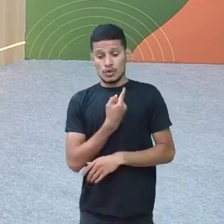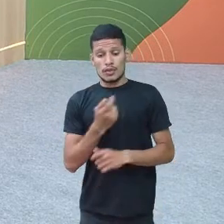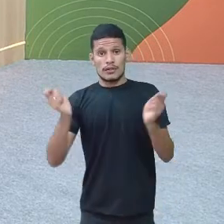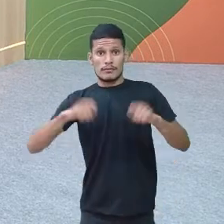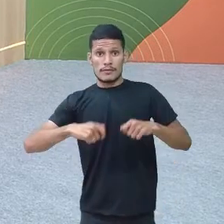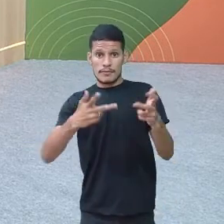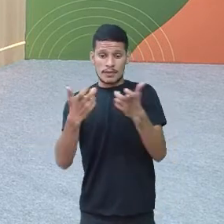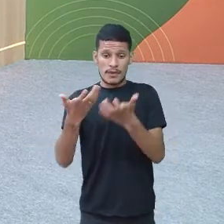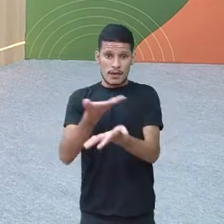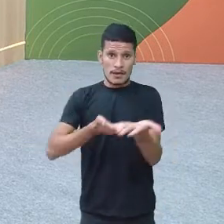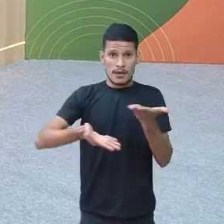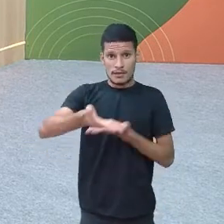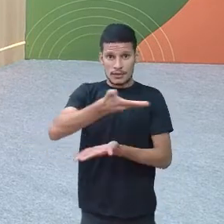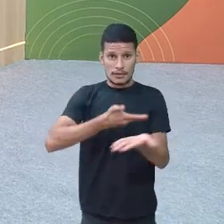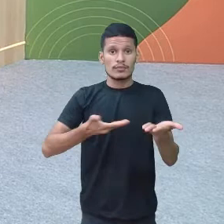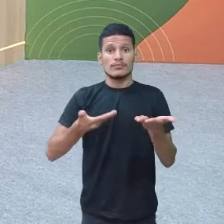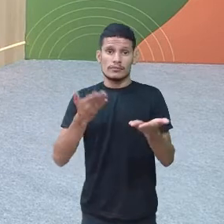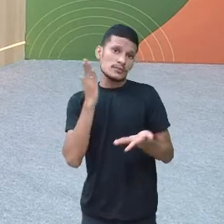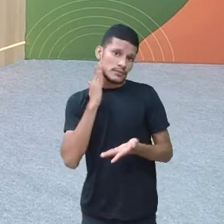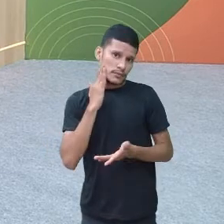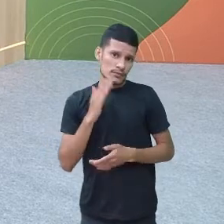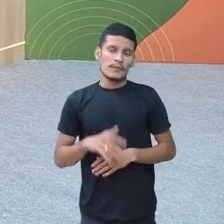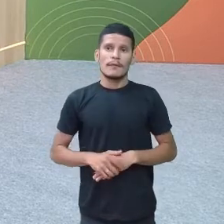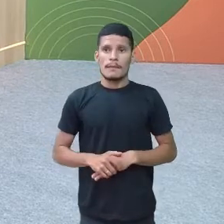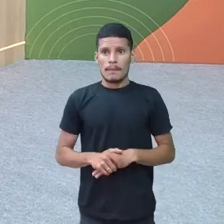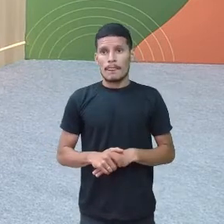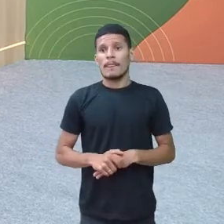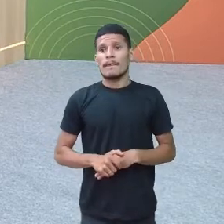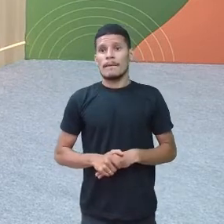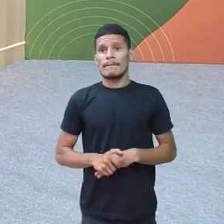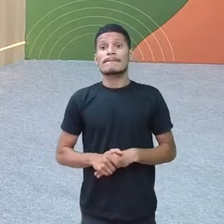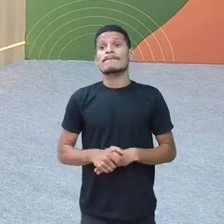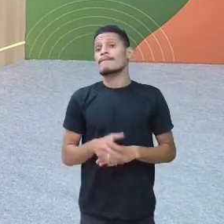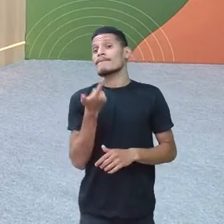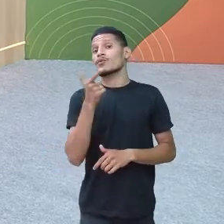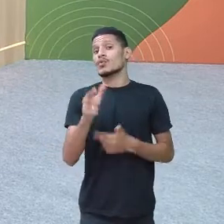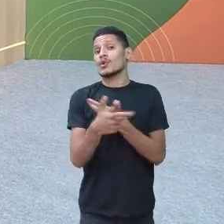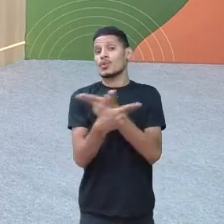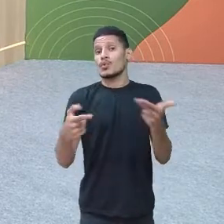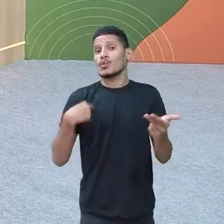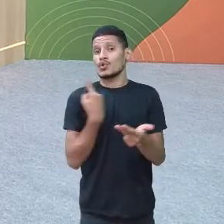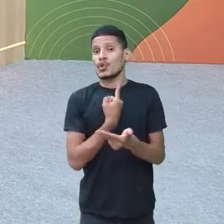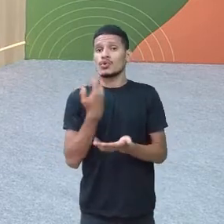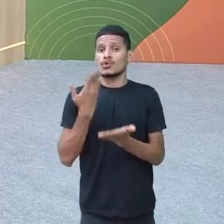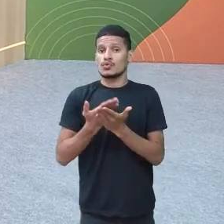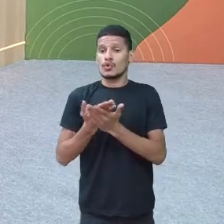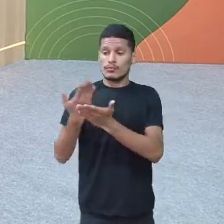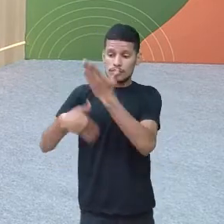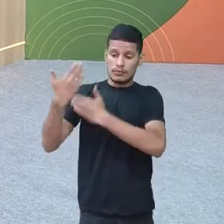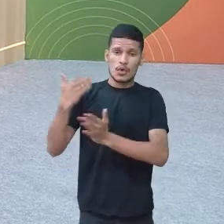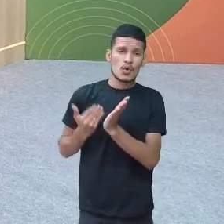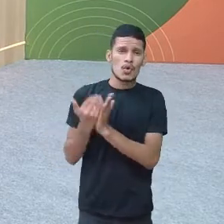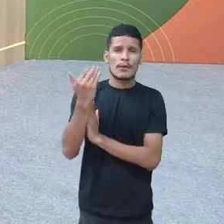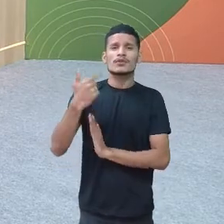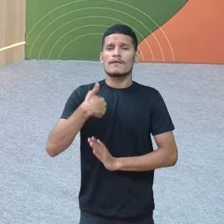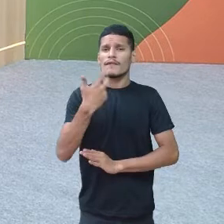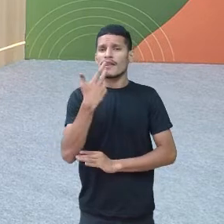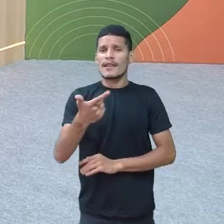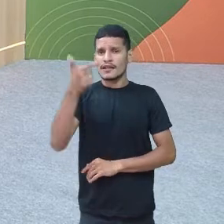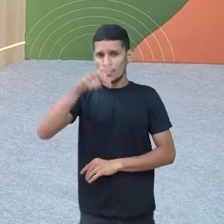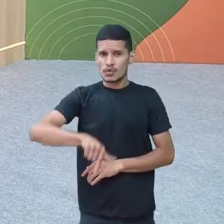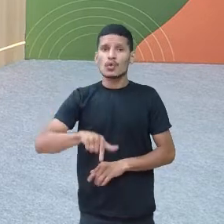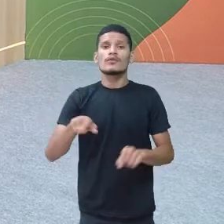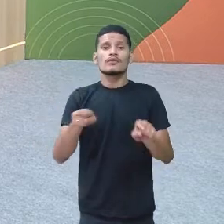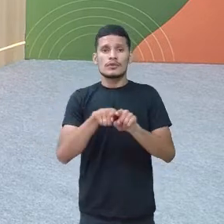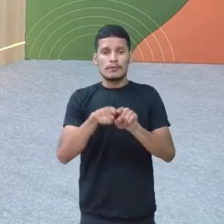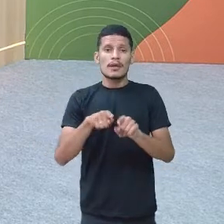essa relação, né? No triângulo obtusângulo, tá certo? Outra coisa que a gente também viu lá no comecinho, e eu acabei falando antes da